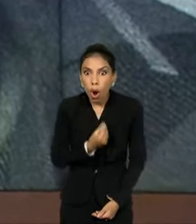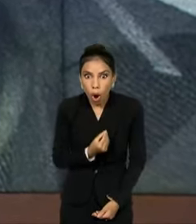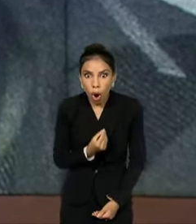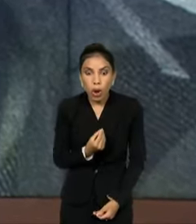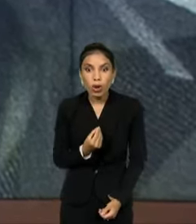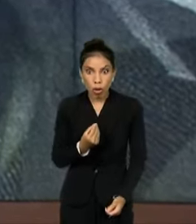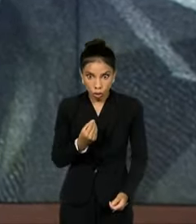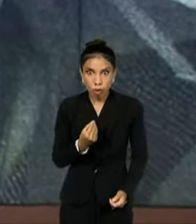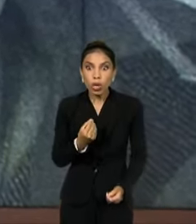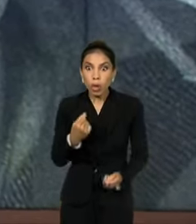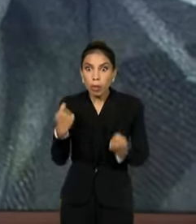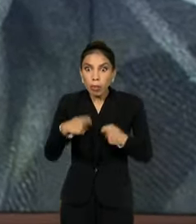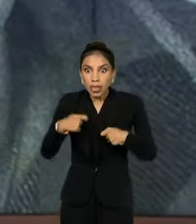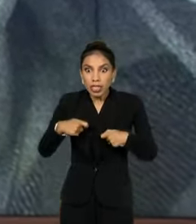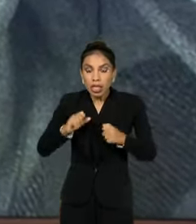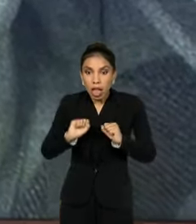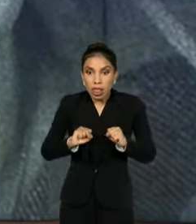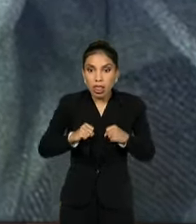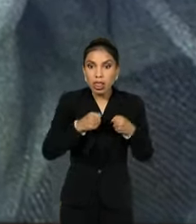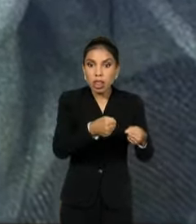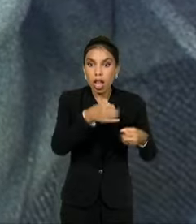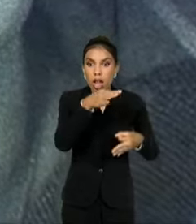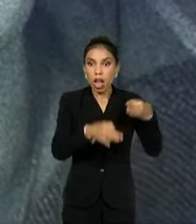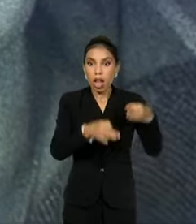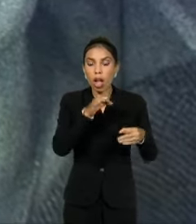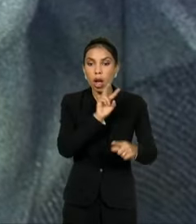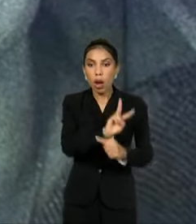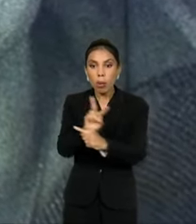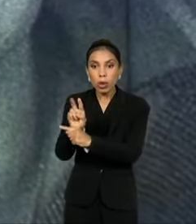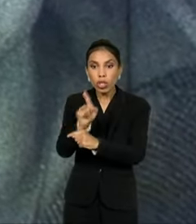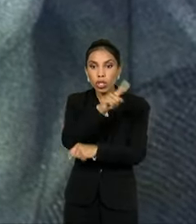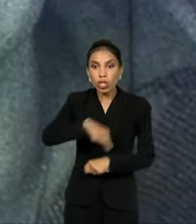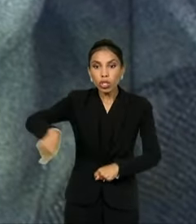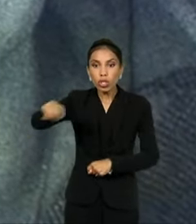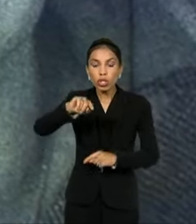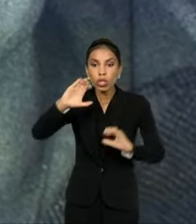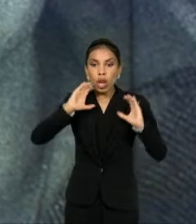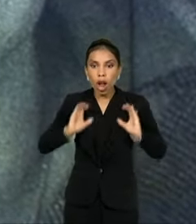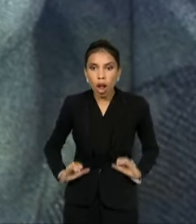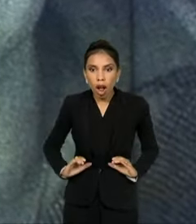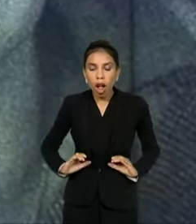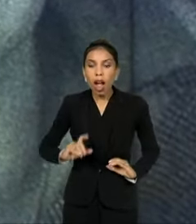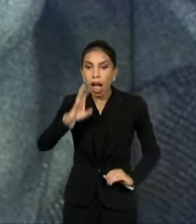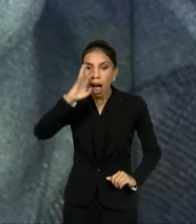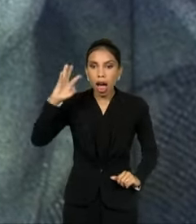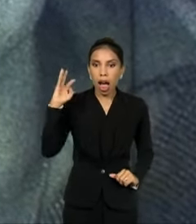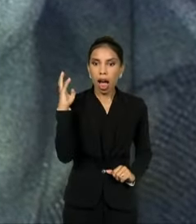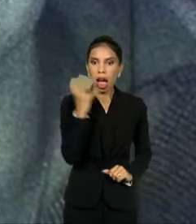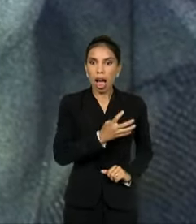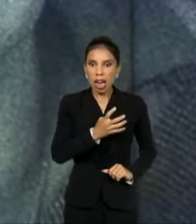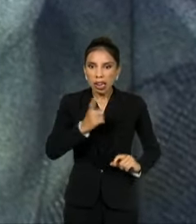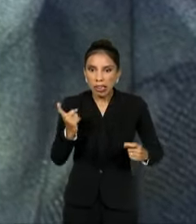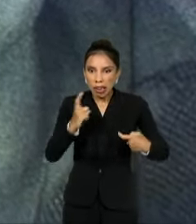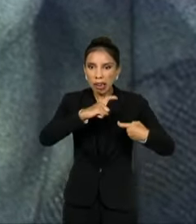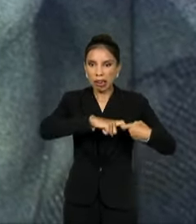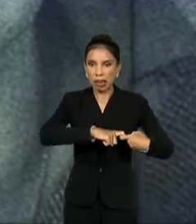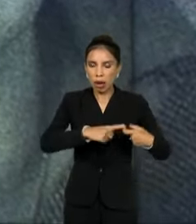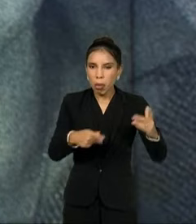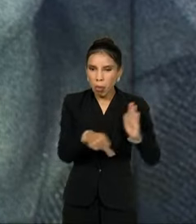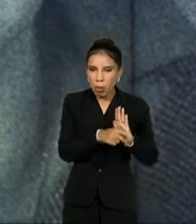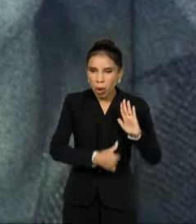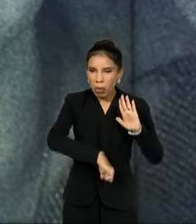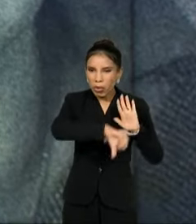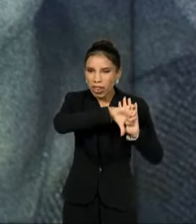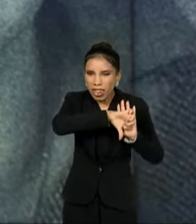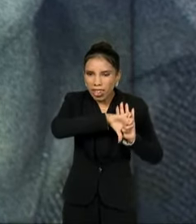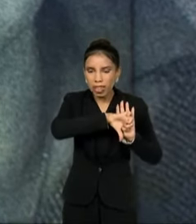deveriam estar ao lado da justiça para proteger nós, cidadãos, são acusados de andar de mãos dadas com a